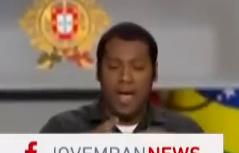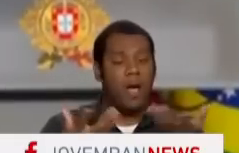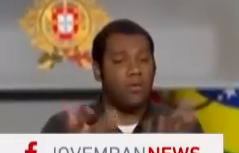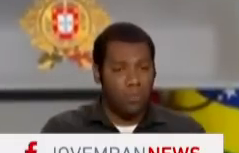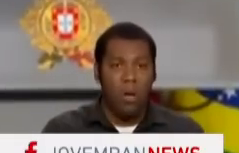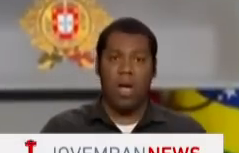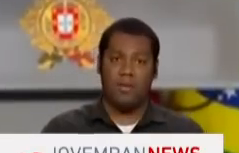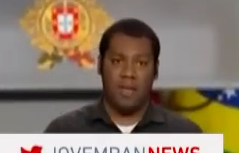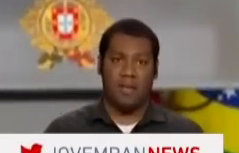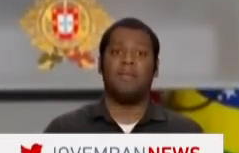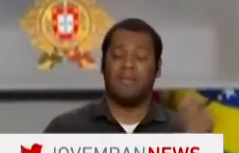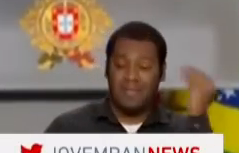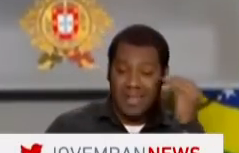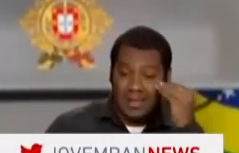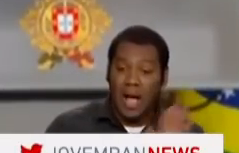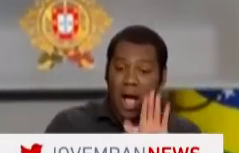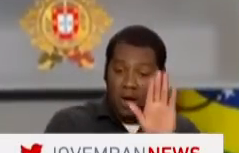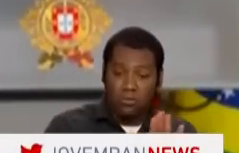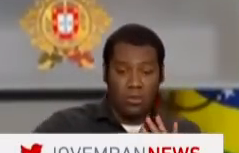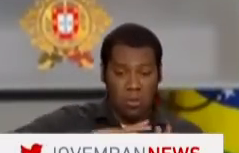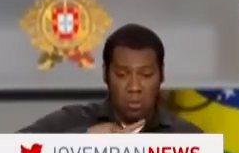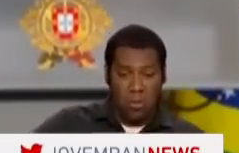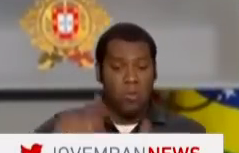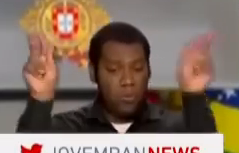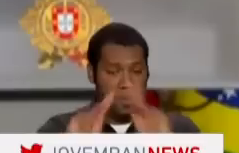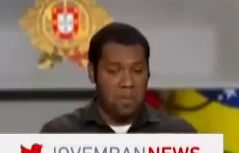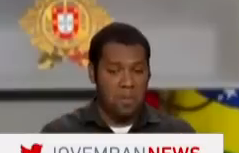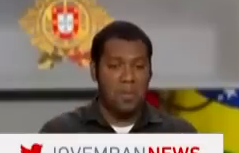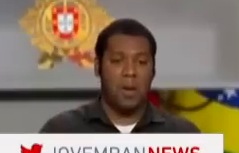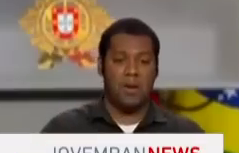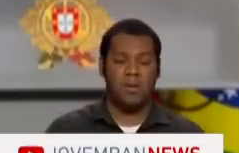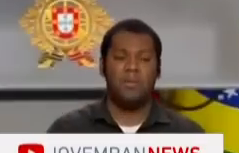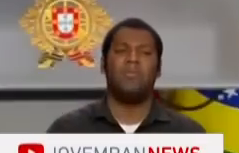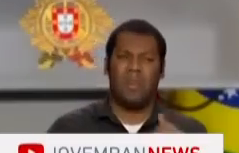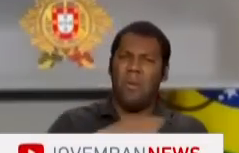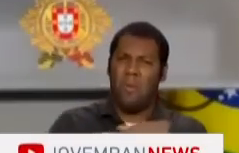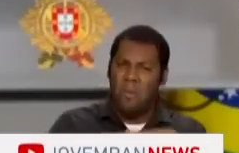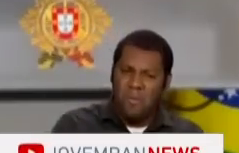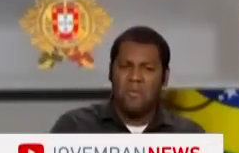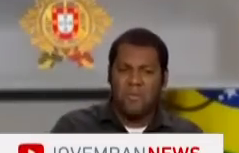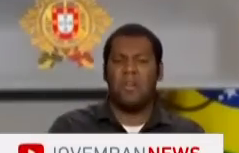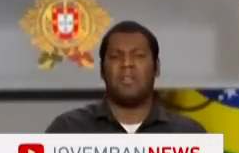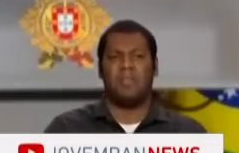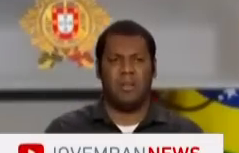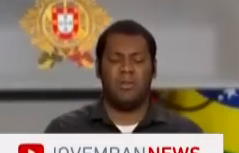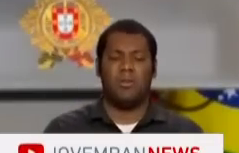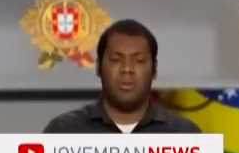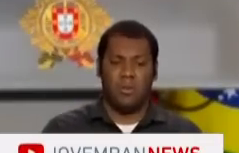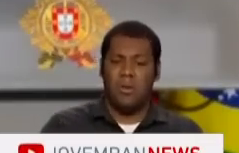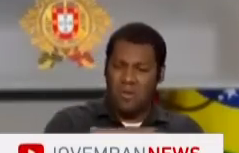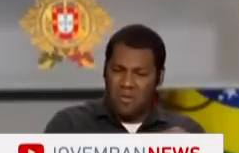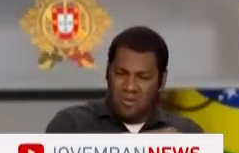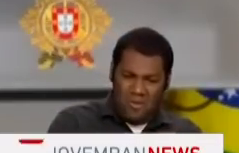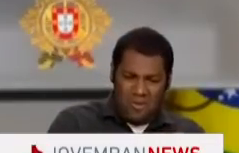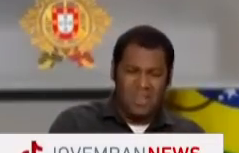de reunião com empresários, de uma reunião da Câmara Brasileira e Portuguesa, empresários dos dois países. Cerca